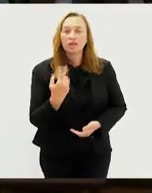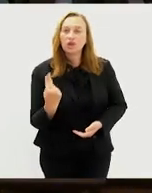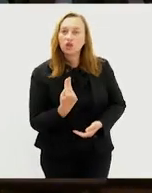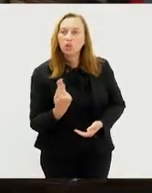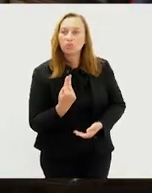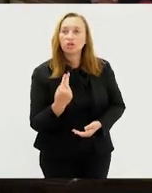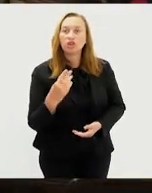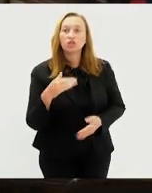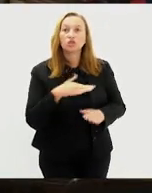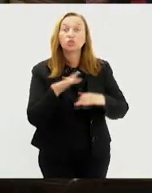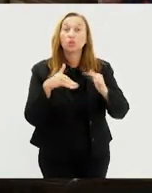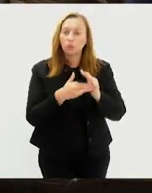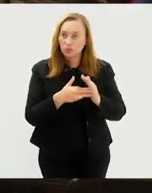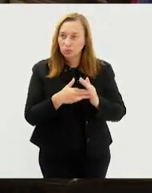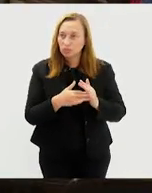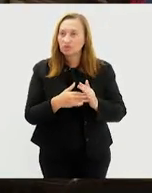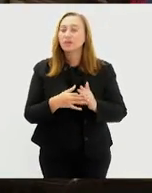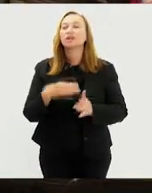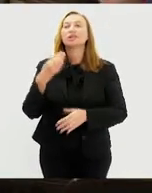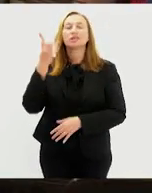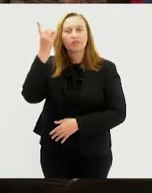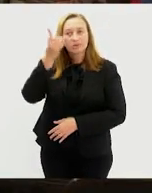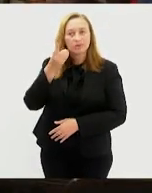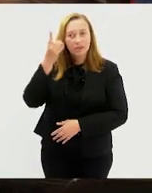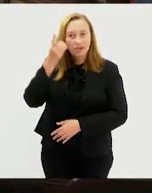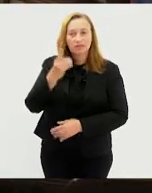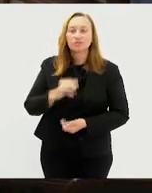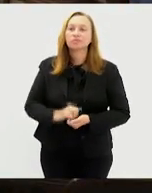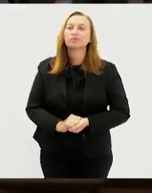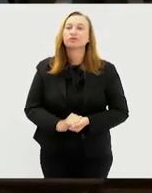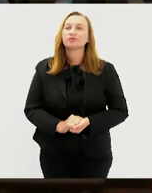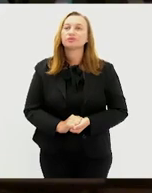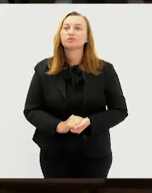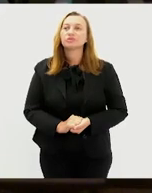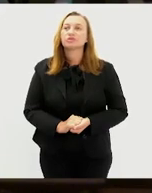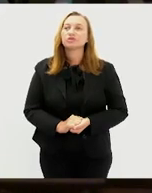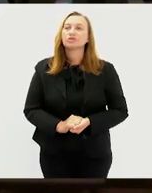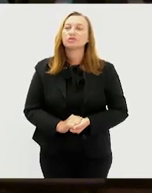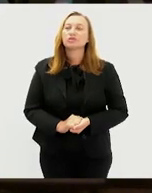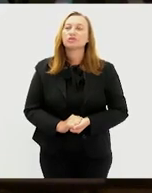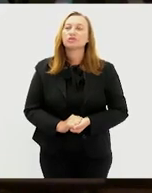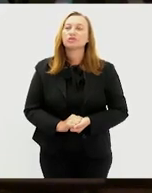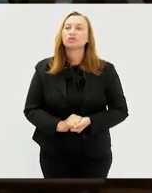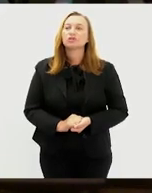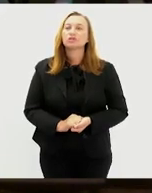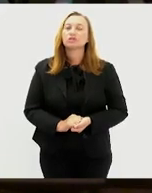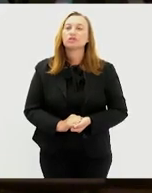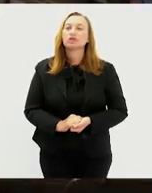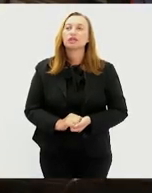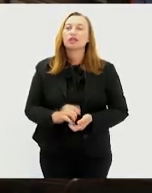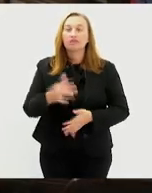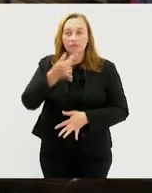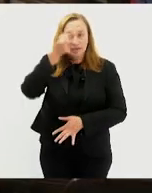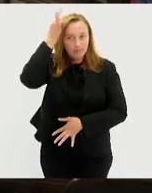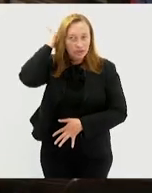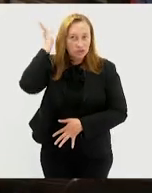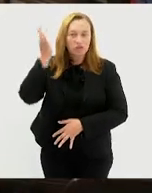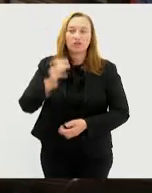todos Deputado mii Deputado e com autoria nesse projeto Deputado Fred